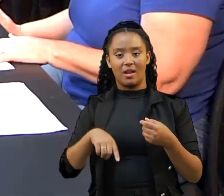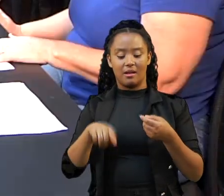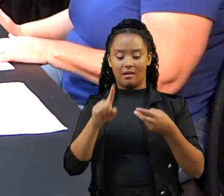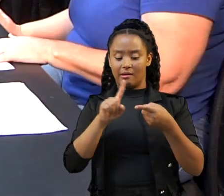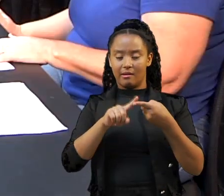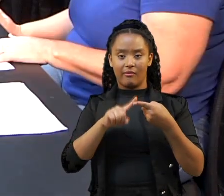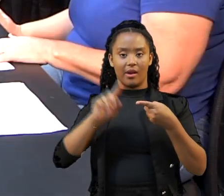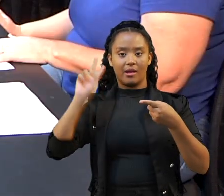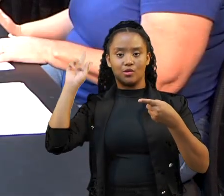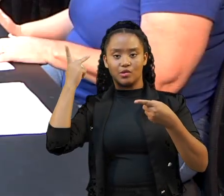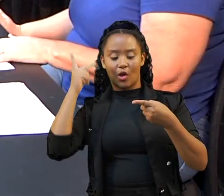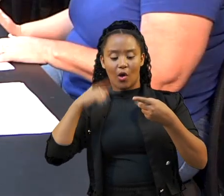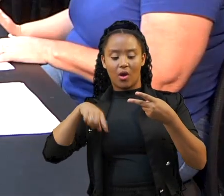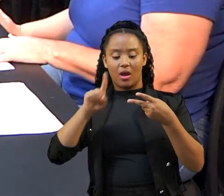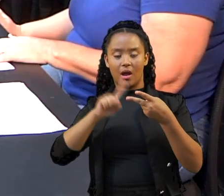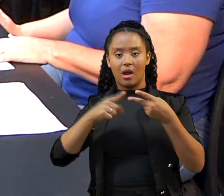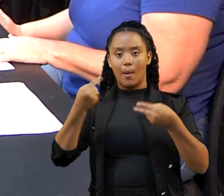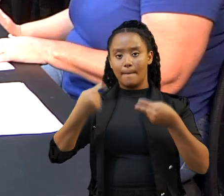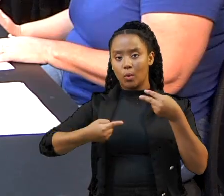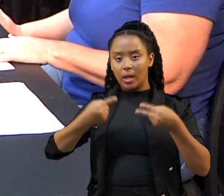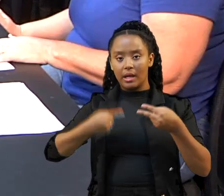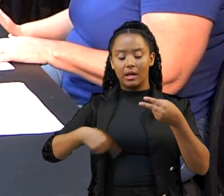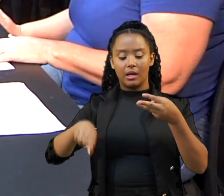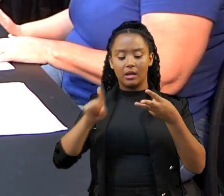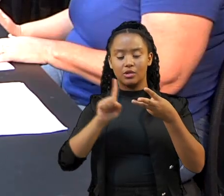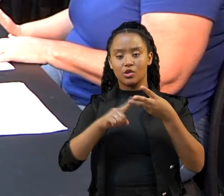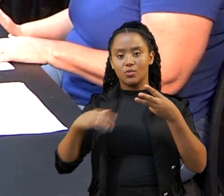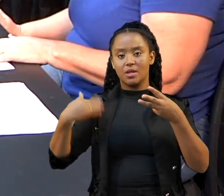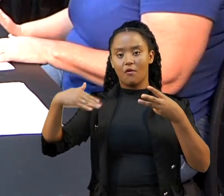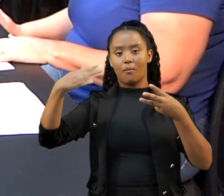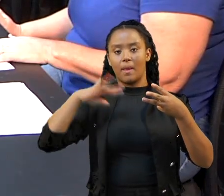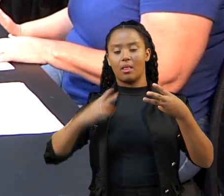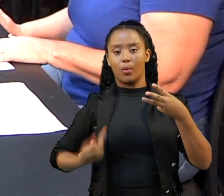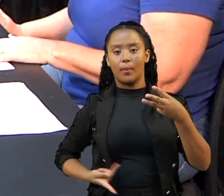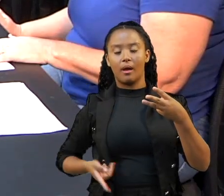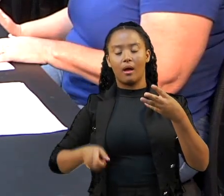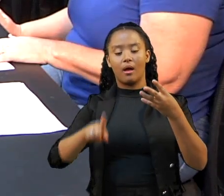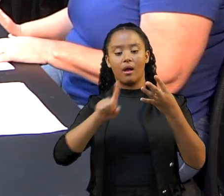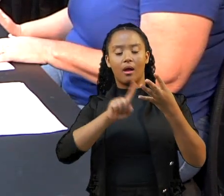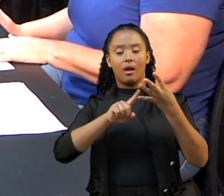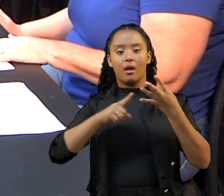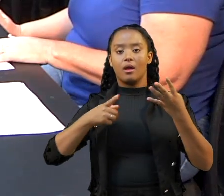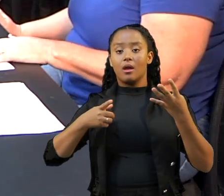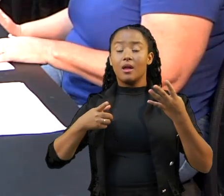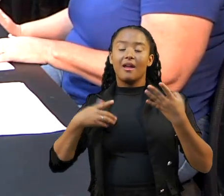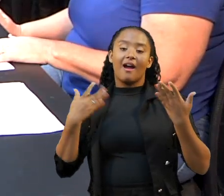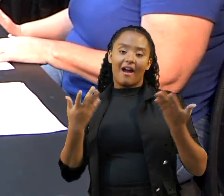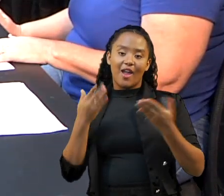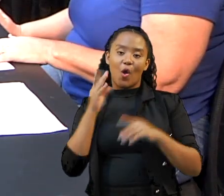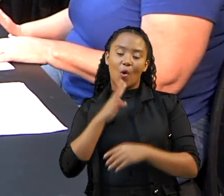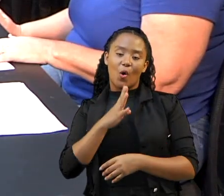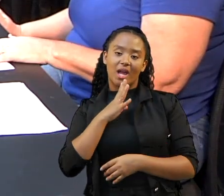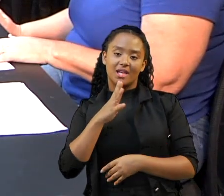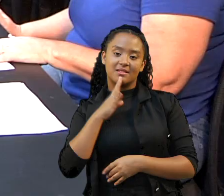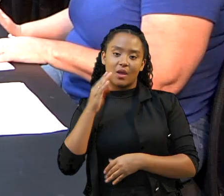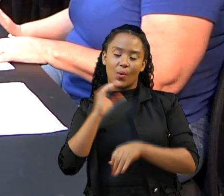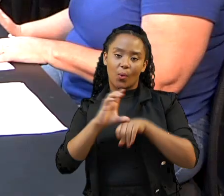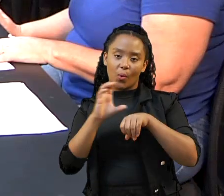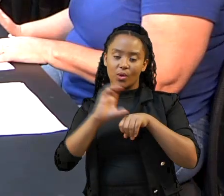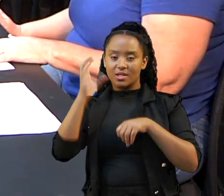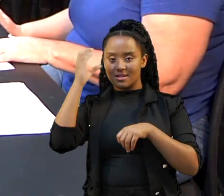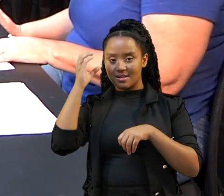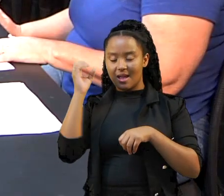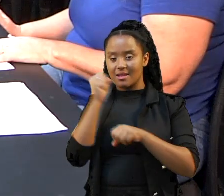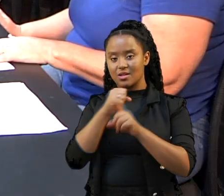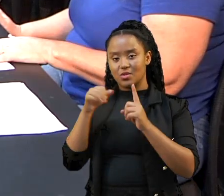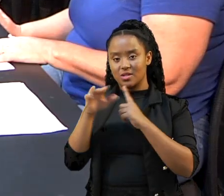Que envolvesse a política, que envolvesse estudo de história, que envolvesse estudo da humanidade, que envolvesse tudo. E aí eu conheci as ciências sociais,